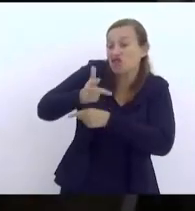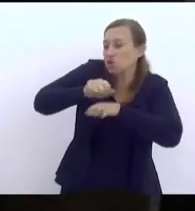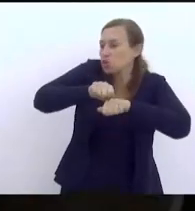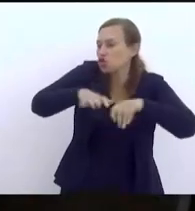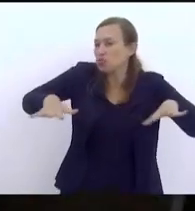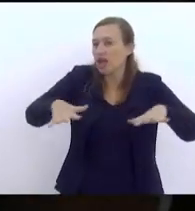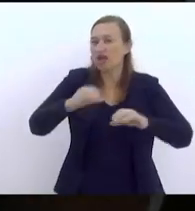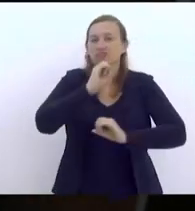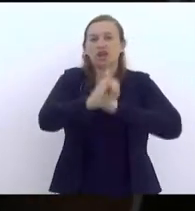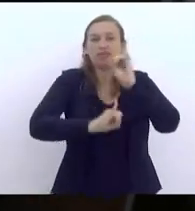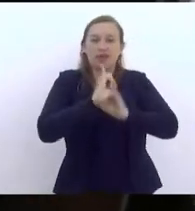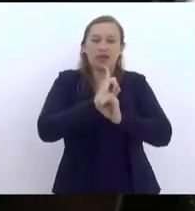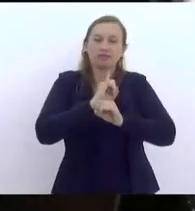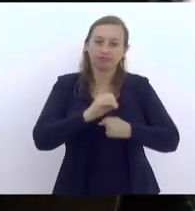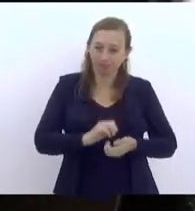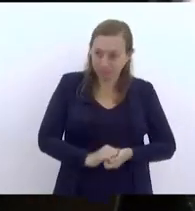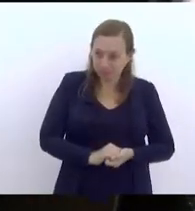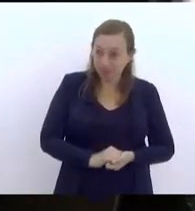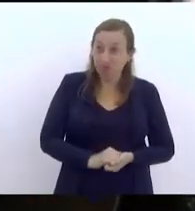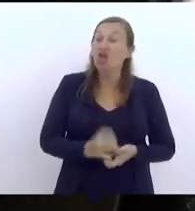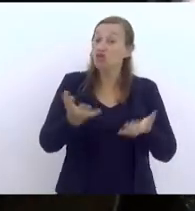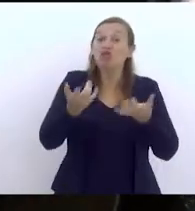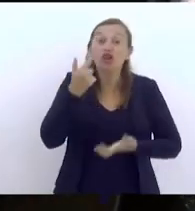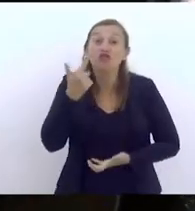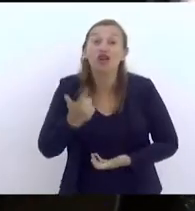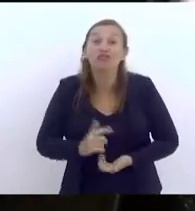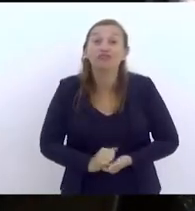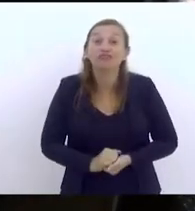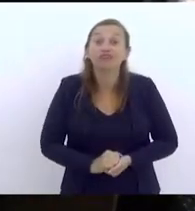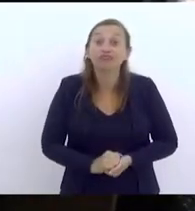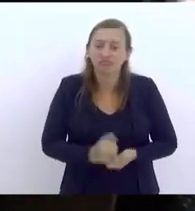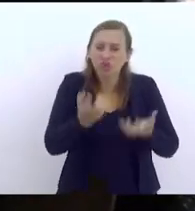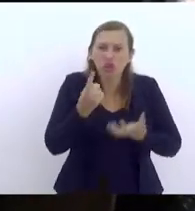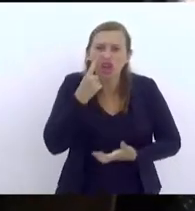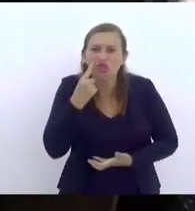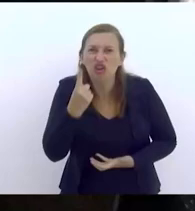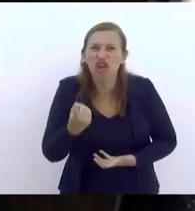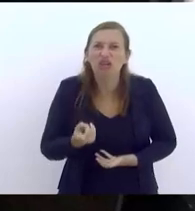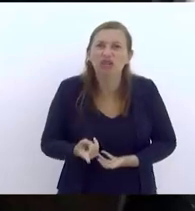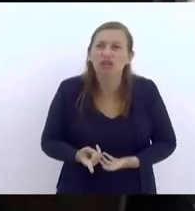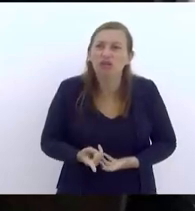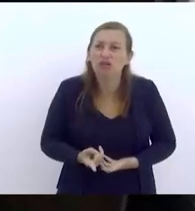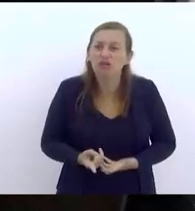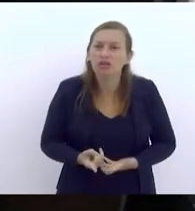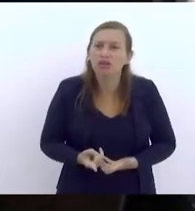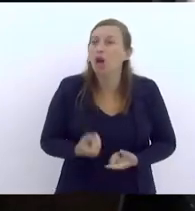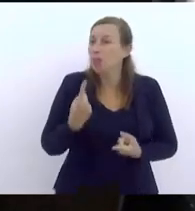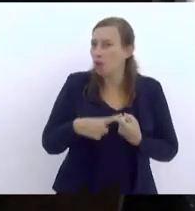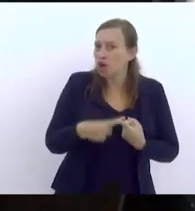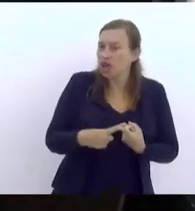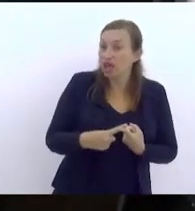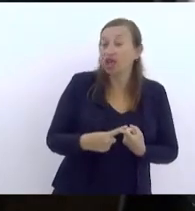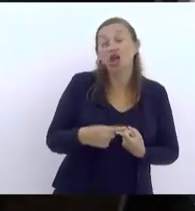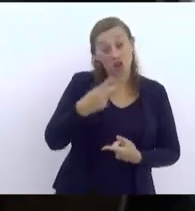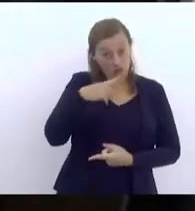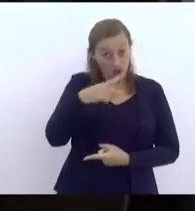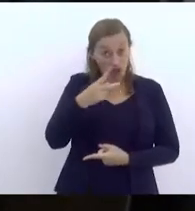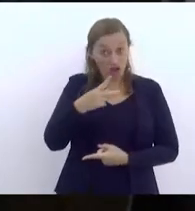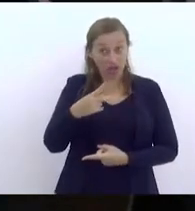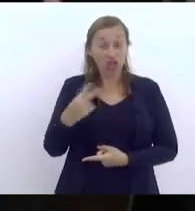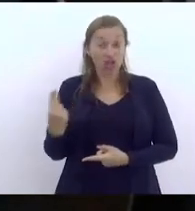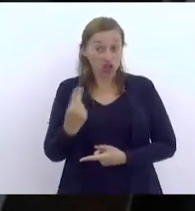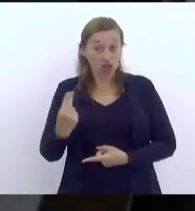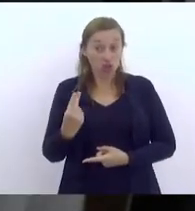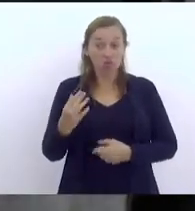pela internet. É isso que eu quero. É isso que eu quero ver. Porque eu digo agora em nome da